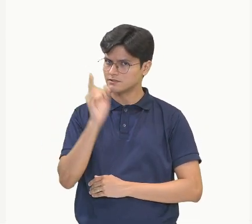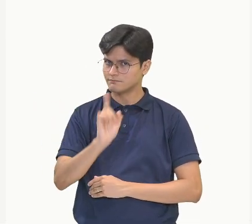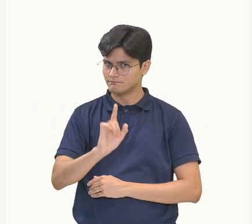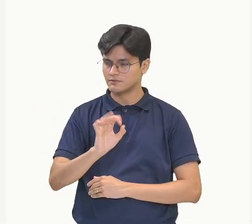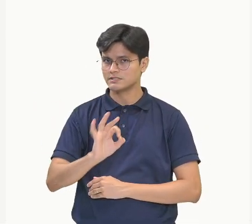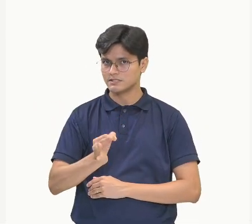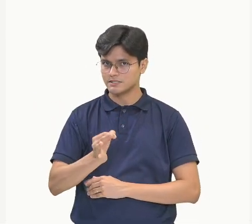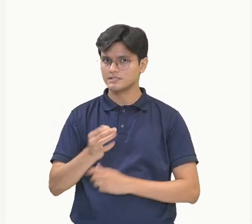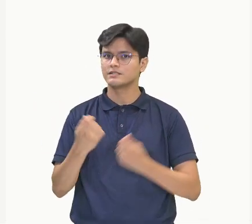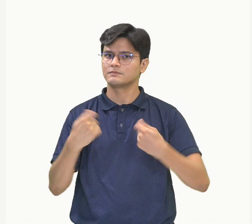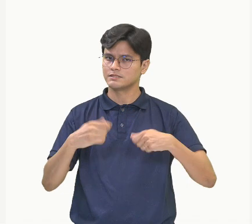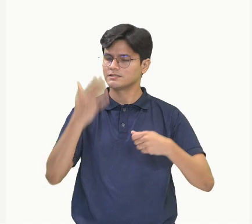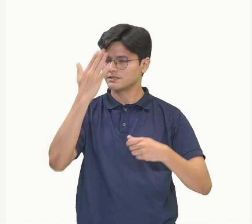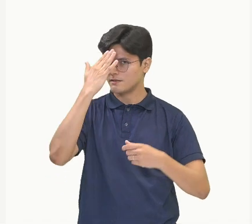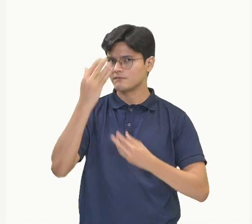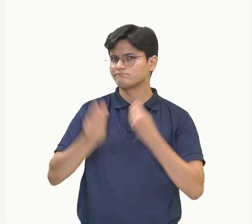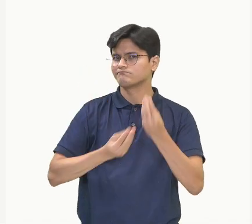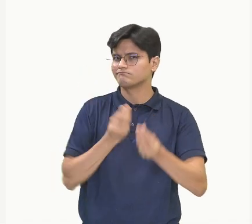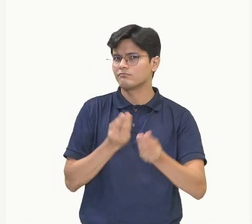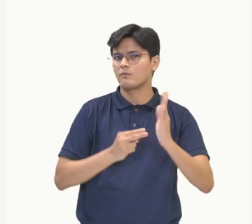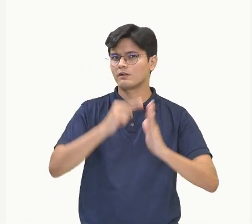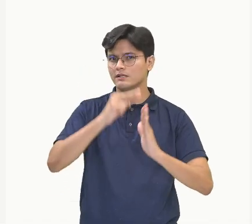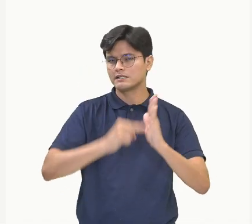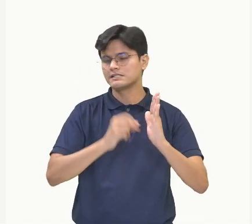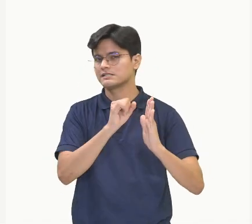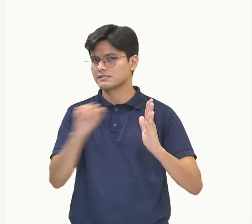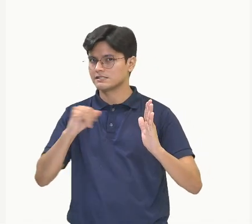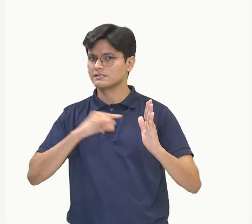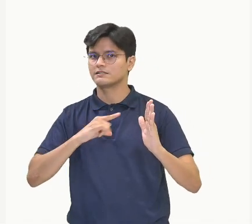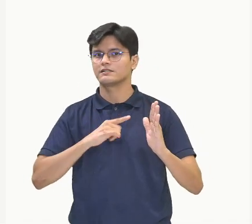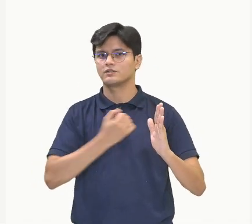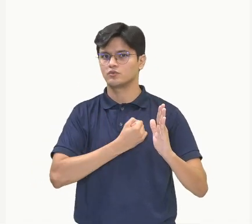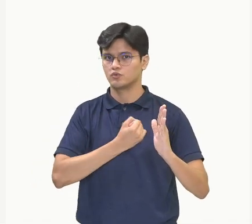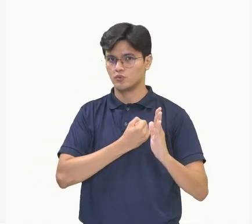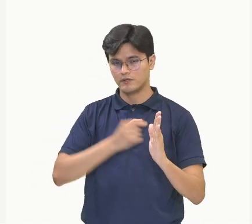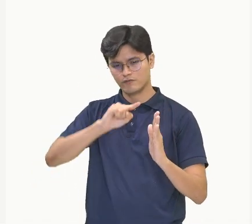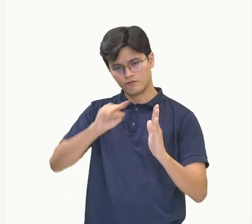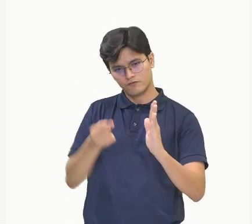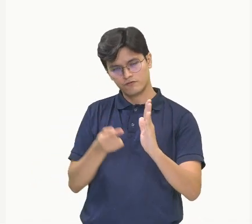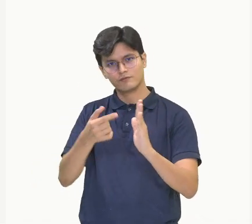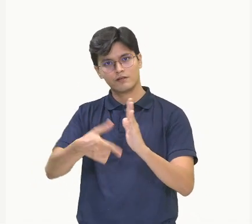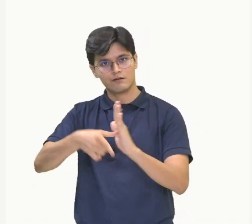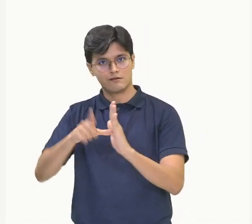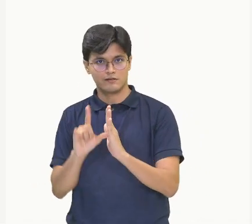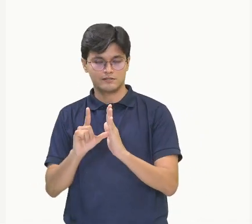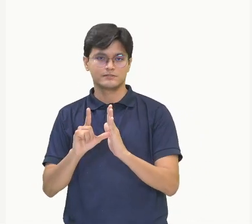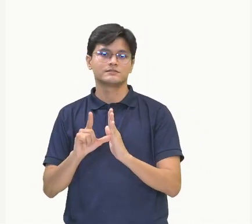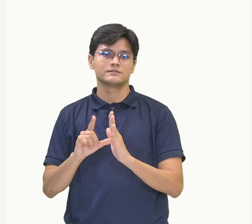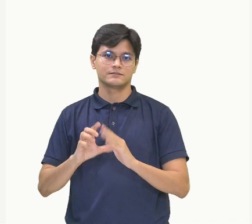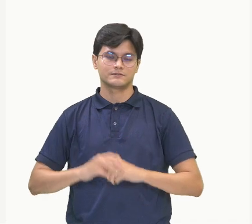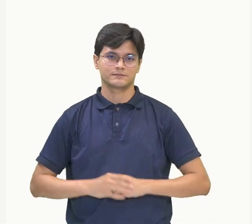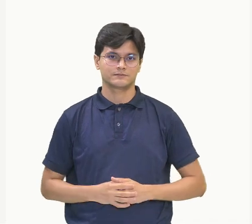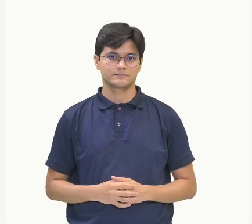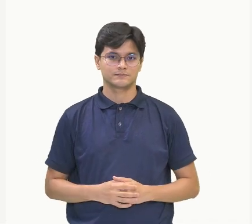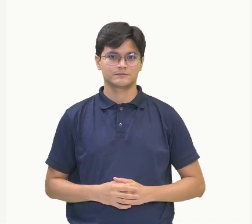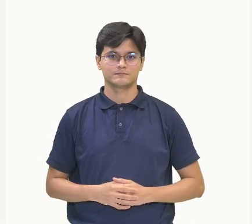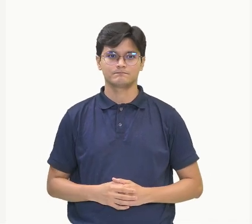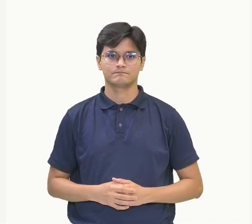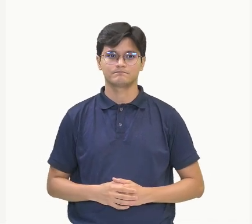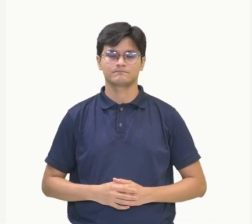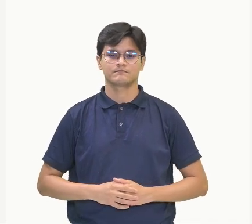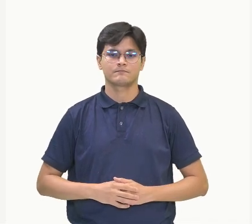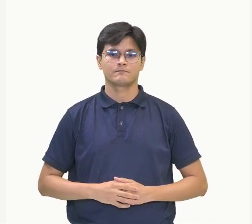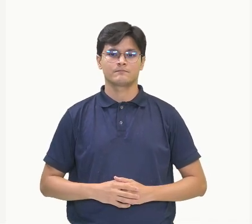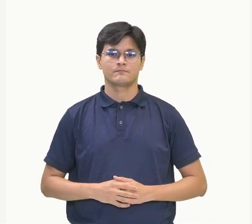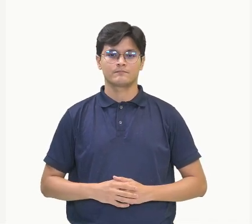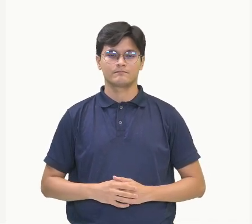quando tenho a parte inteira. Quando eu tenho a parte inteira, primeiro falo o valor inteiro e décimos, né? Caso aqui o